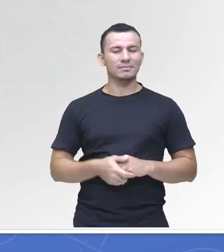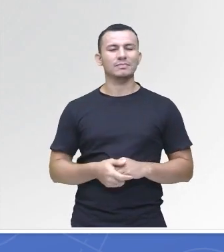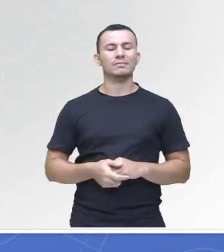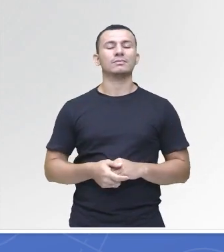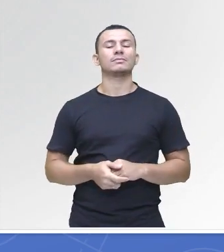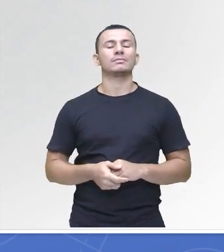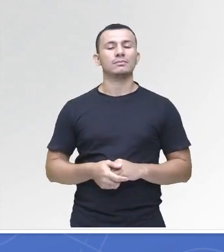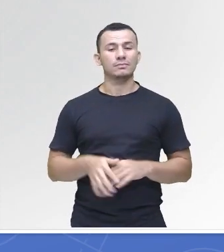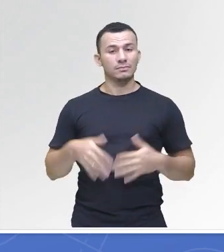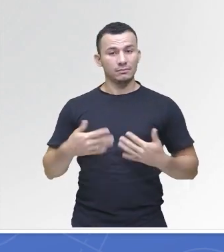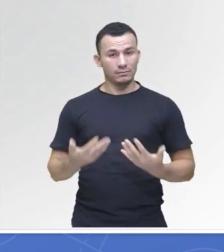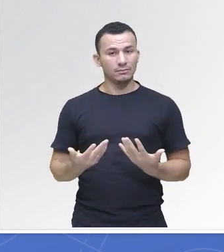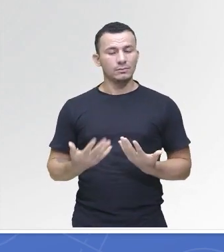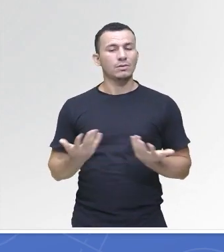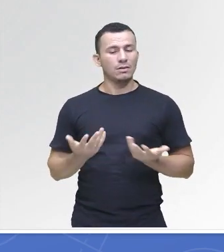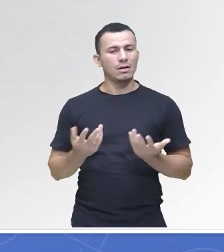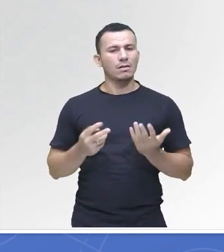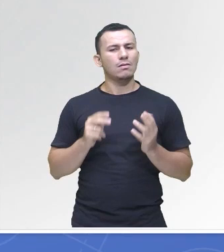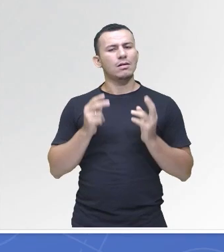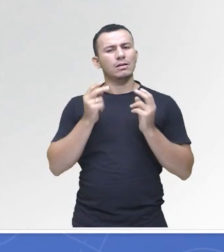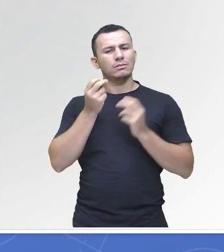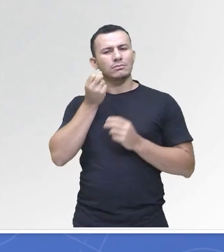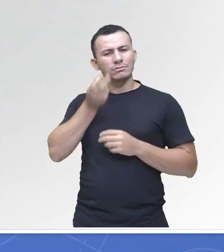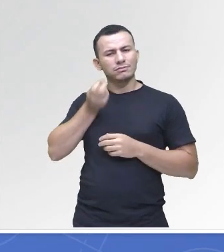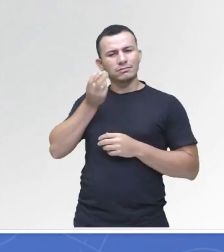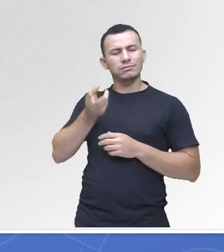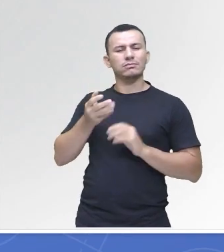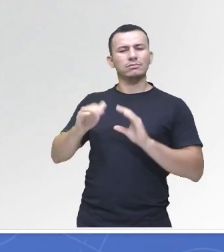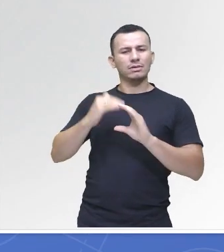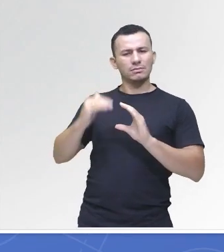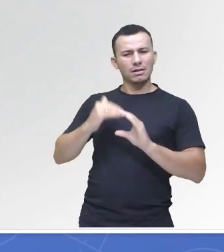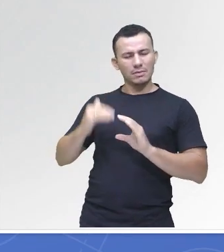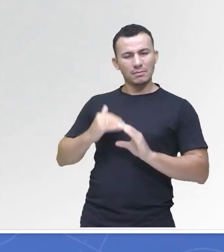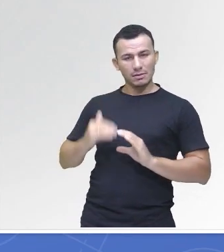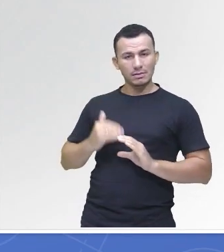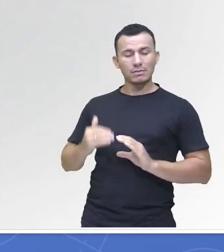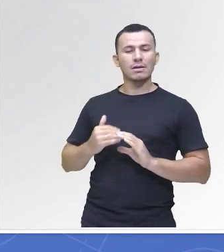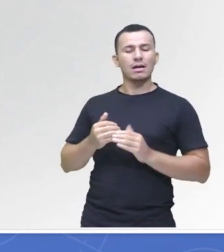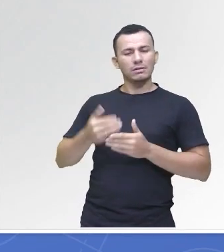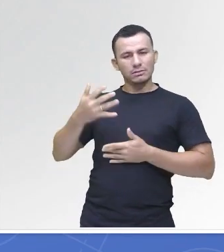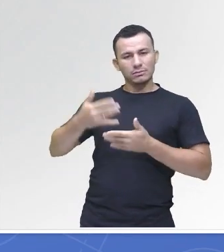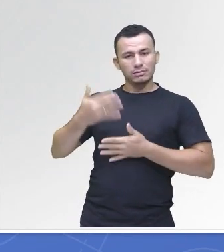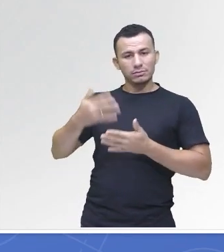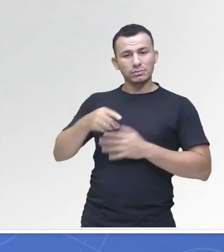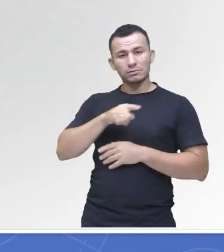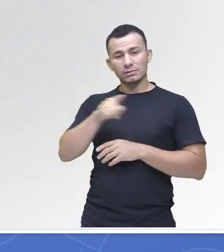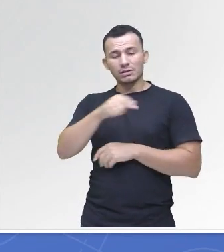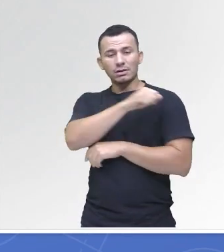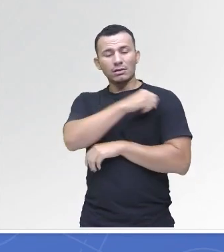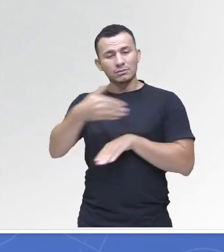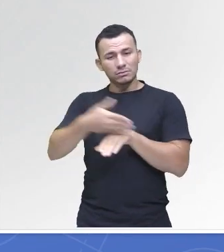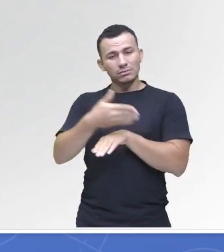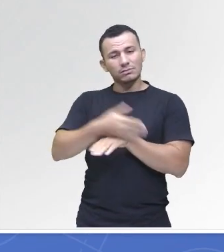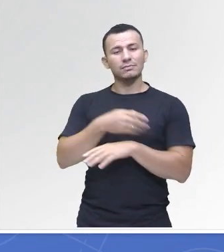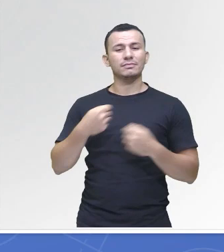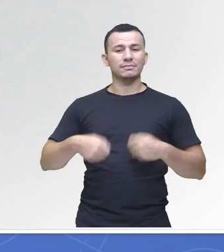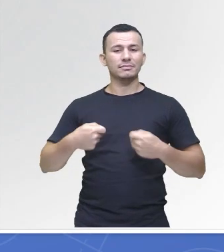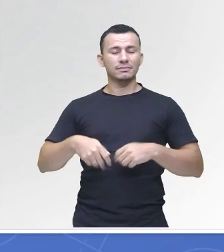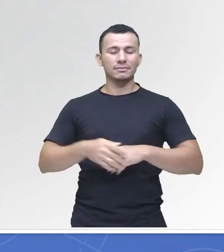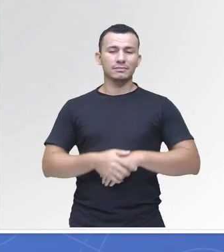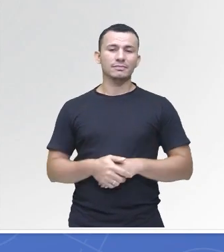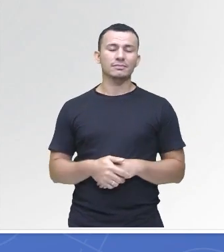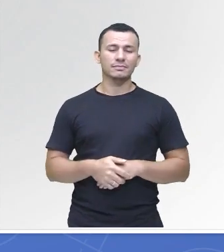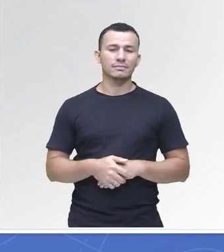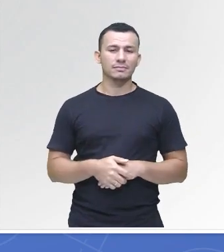né? Então, a gente está observando aqui pelo chat algumas mensagens, né? A gente conta aí com a participação de vocês, viu? E aí a gente